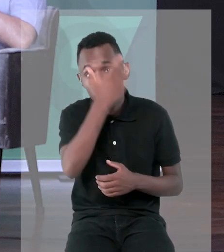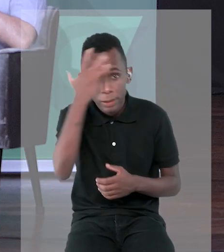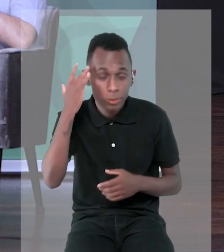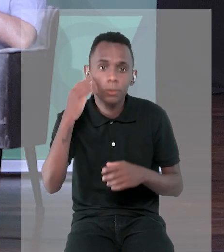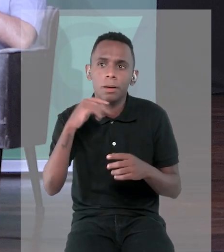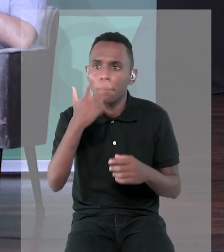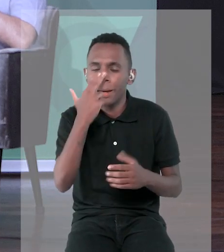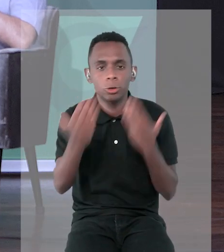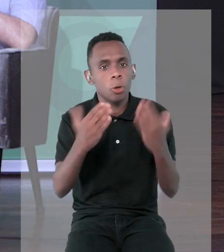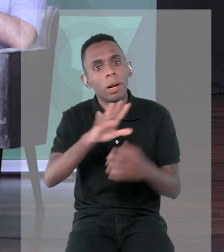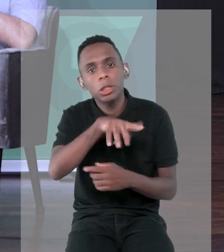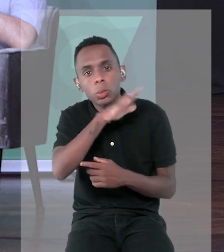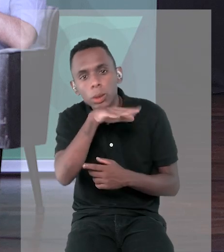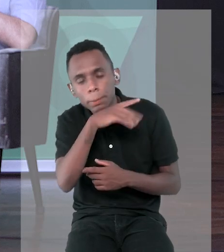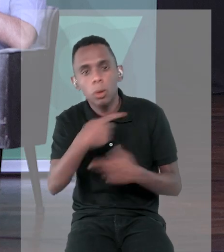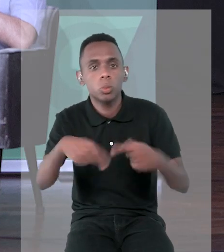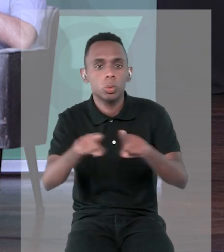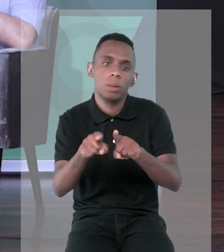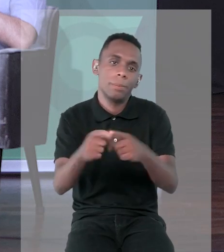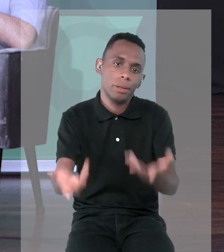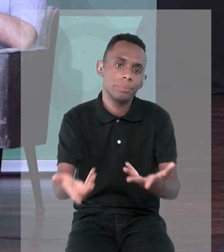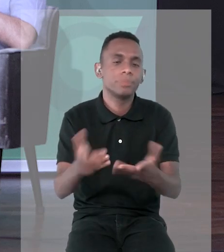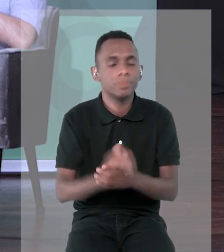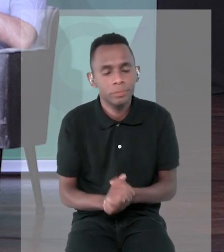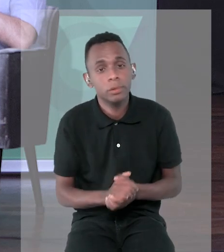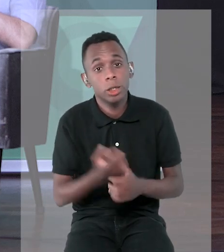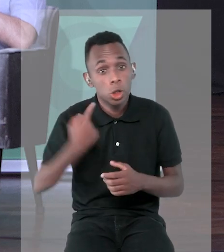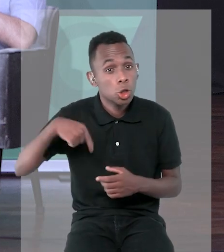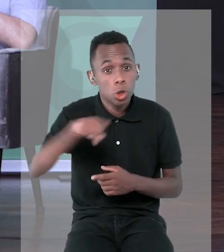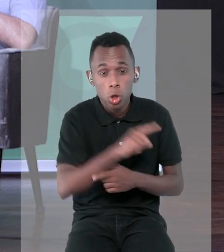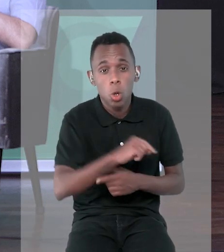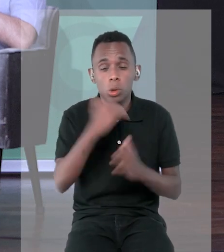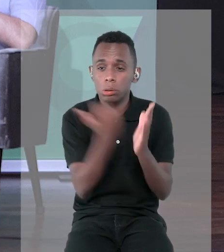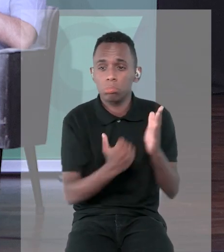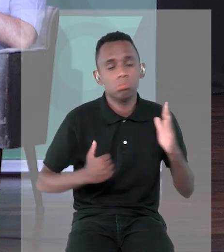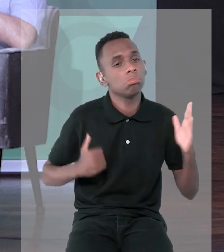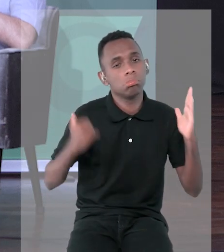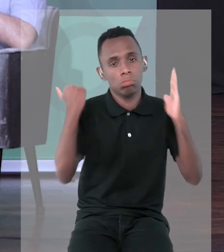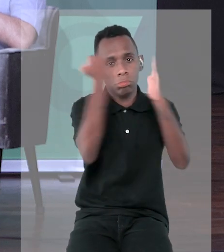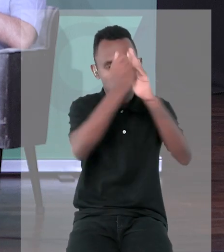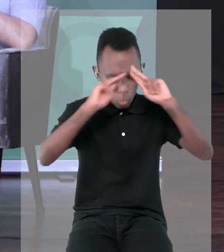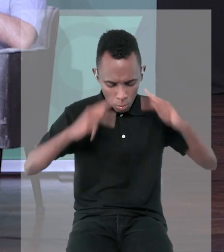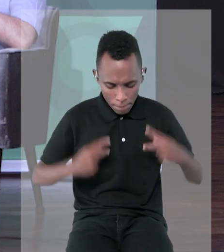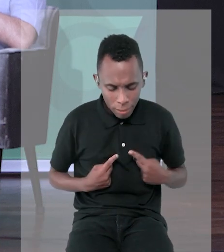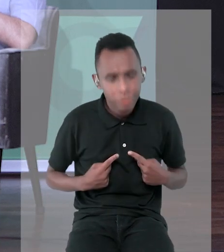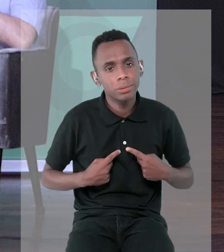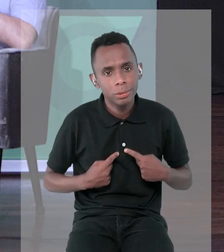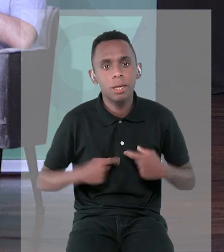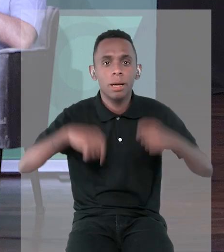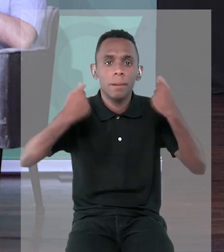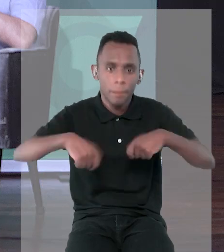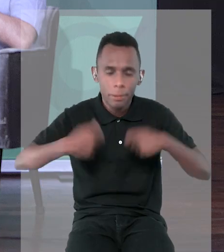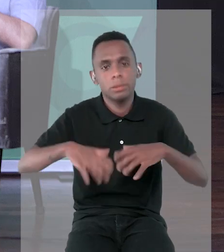é bicho. E a gente, que é o ponto mais alto da cadeia alimentar,